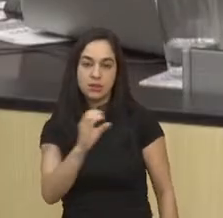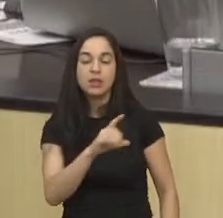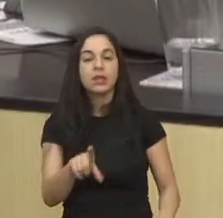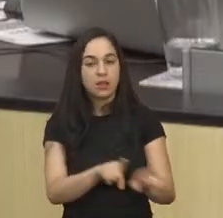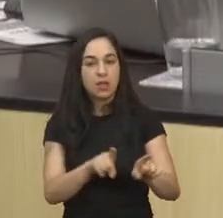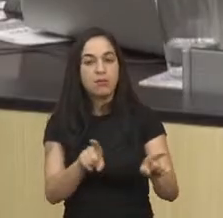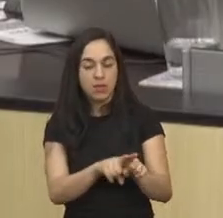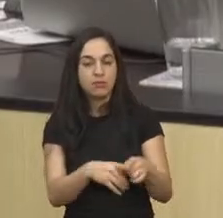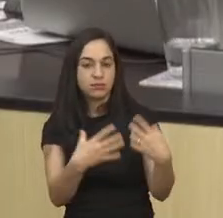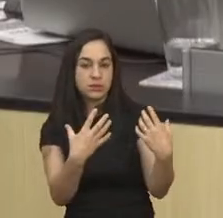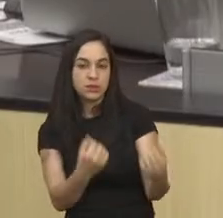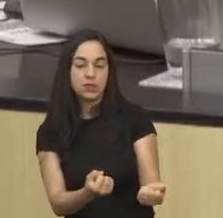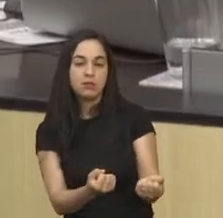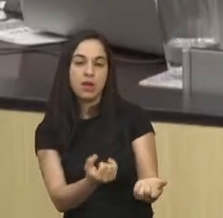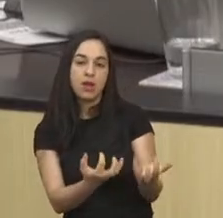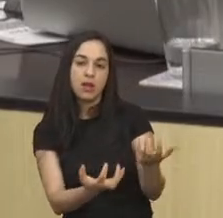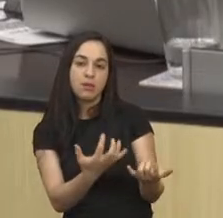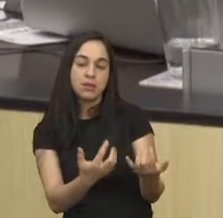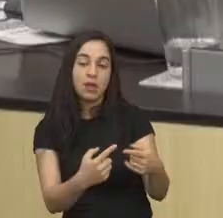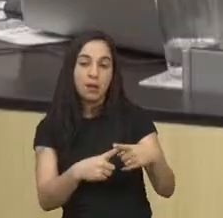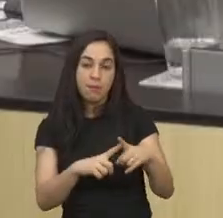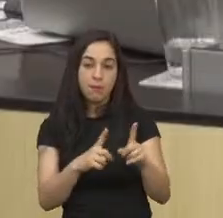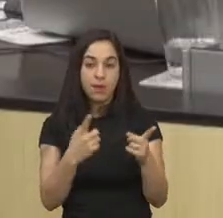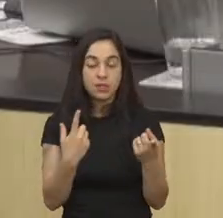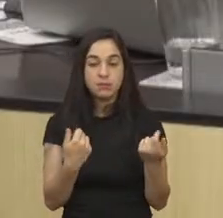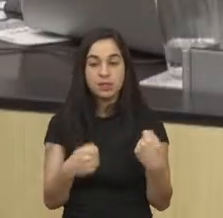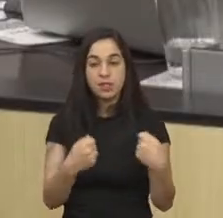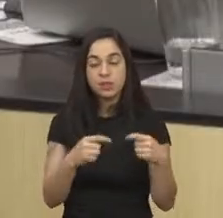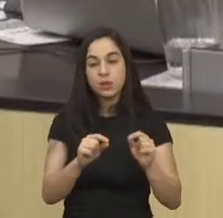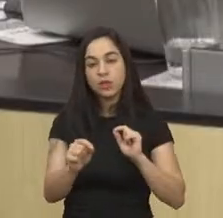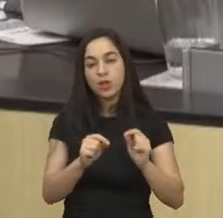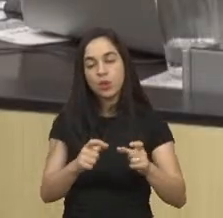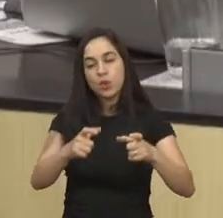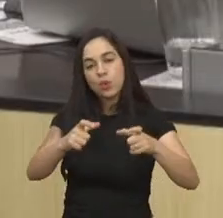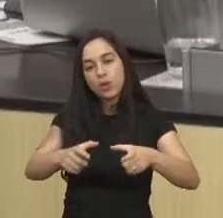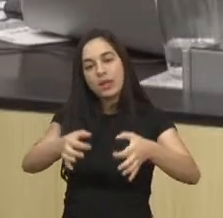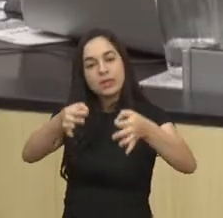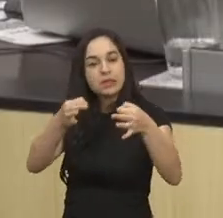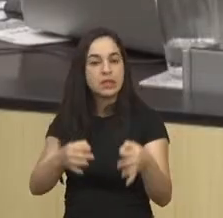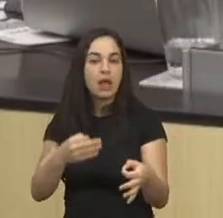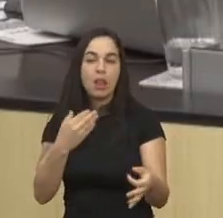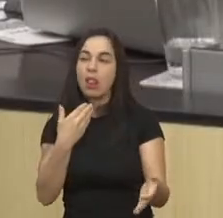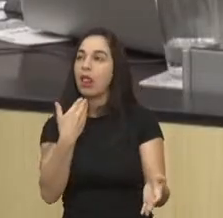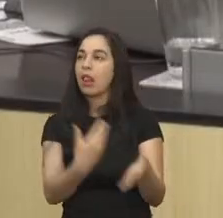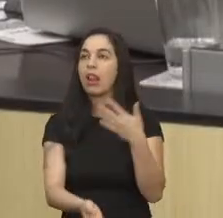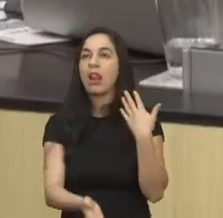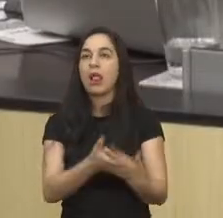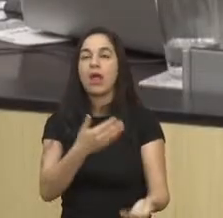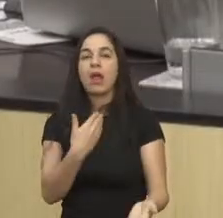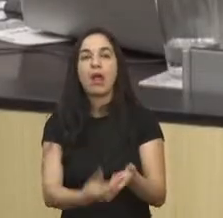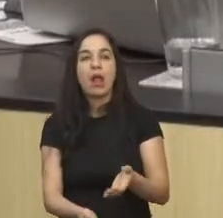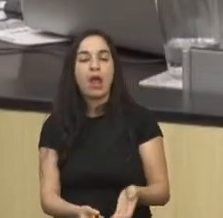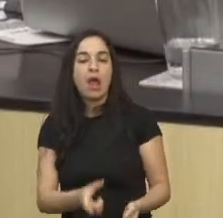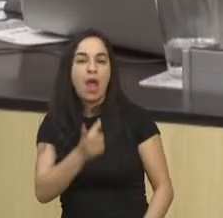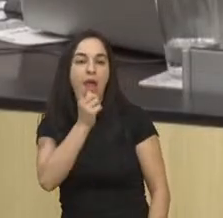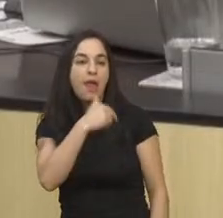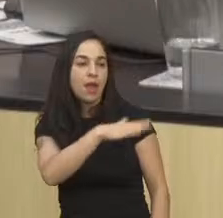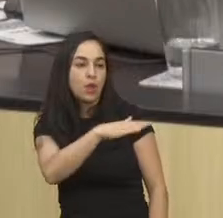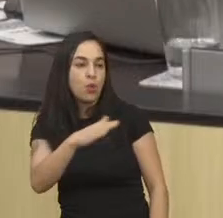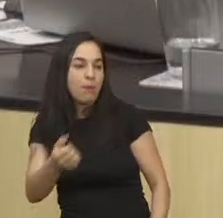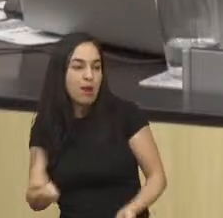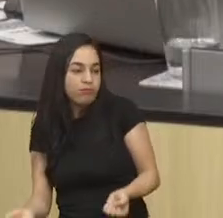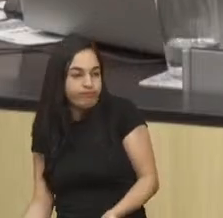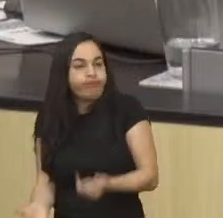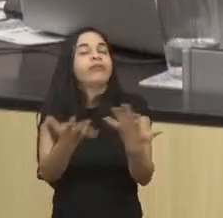cremação, mas ela tem que estar depositada em um lugar correto, não é colocar ao vento, não é jogar ao mar, é